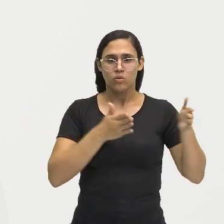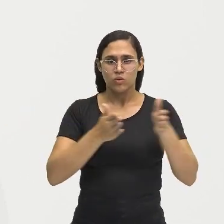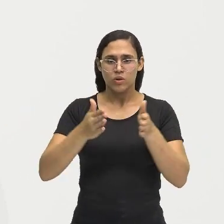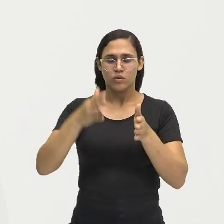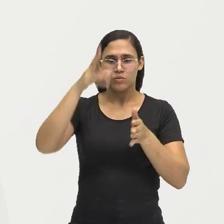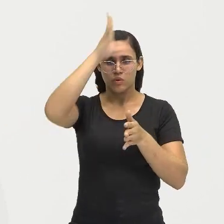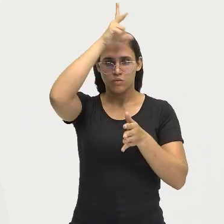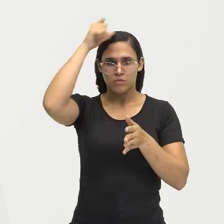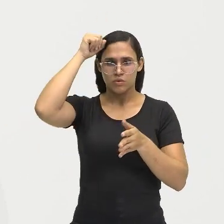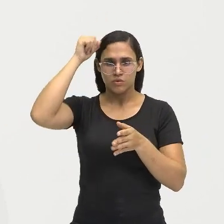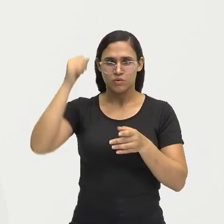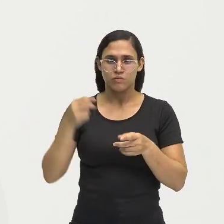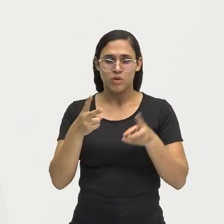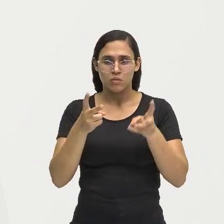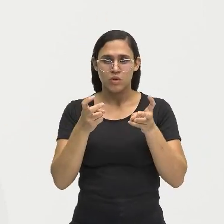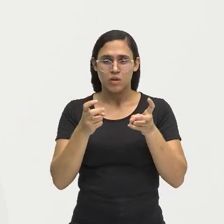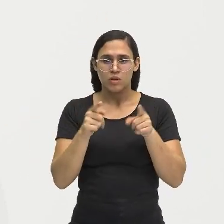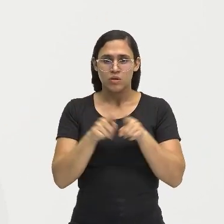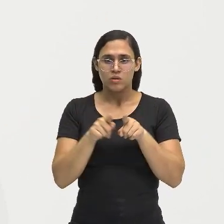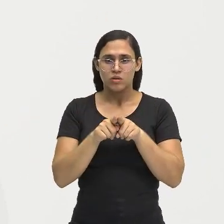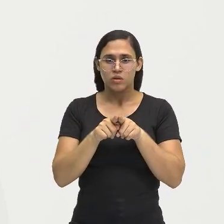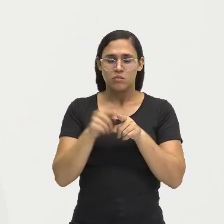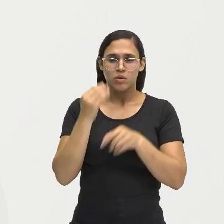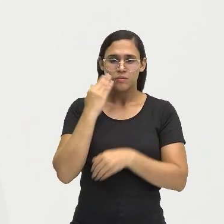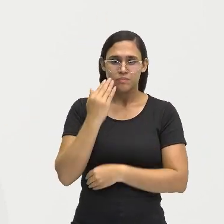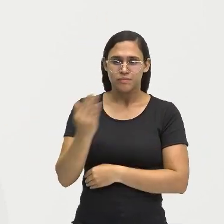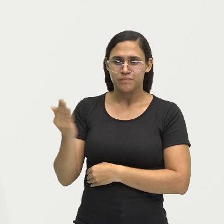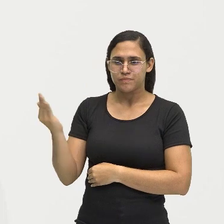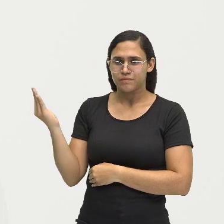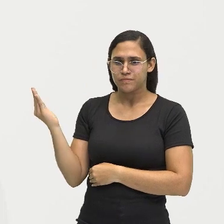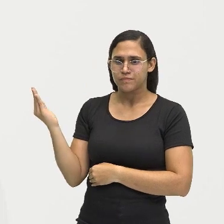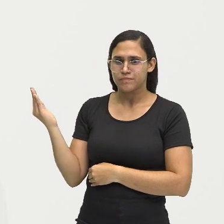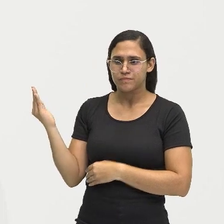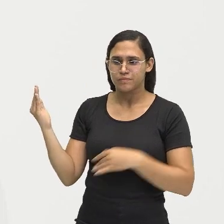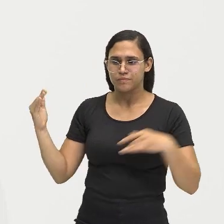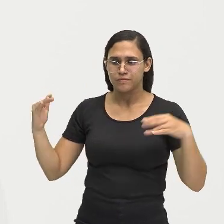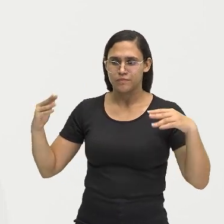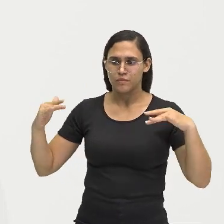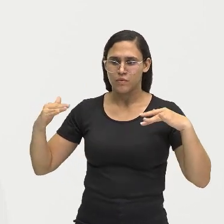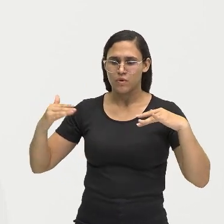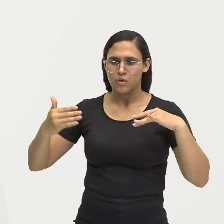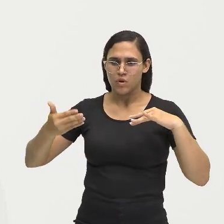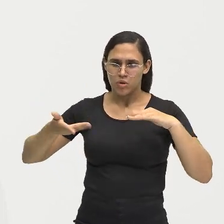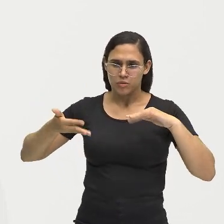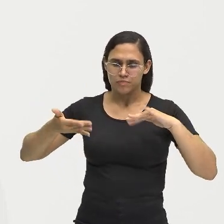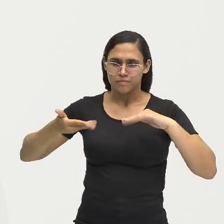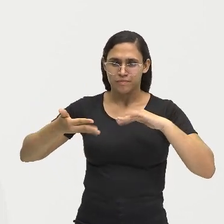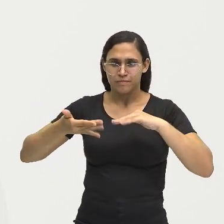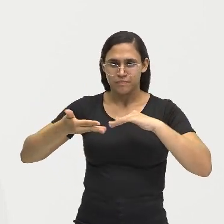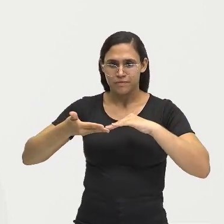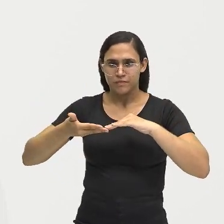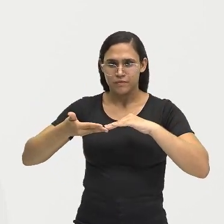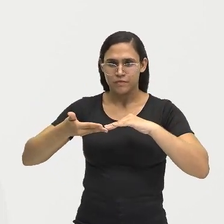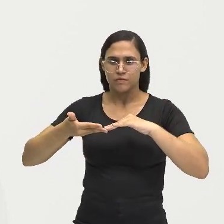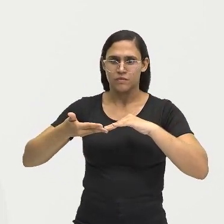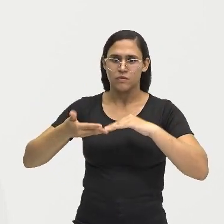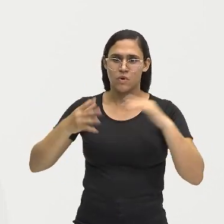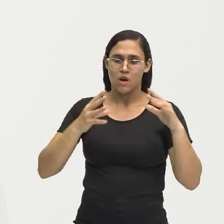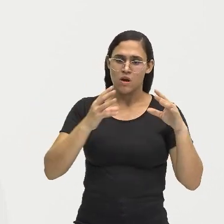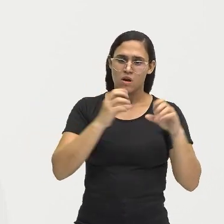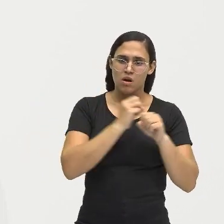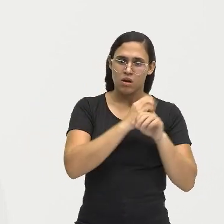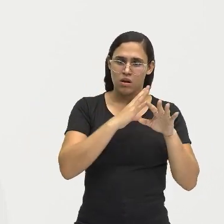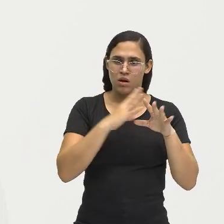E aqui ao lado a gente consegue observar o fenômeno que é o encontro das águas. O encontro das águas a gente consegue ver por uma